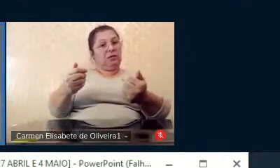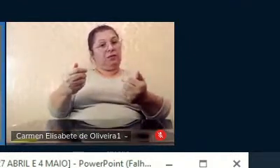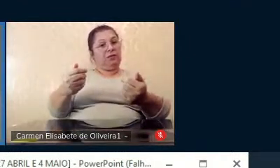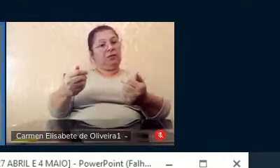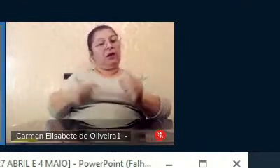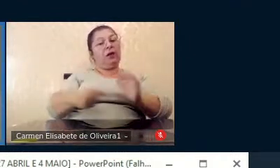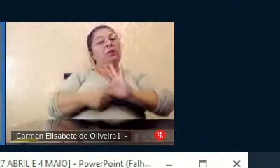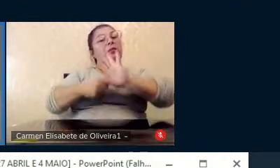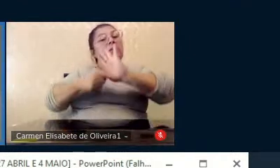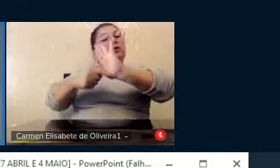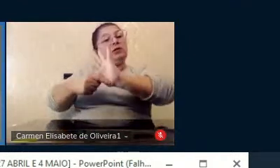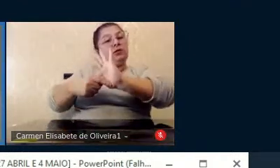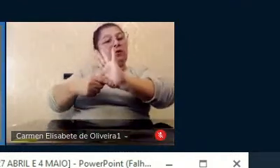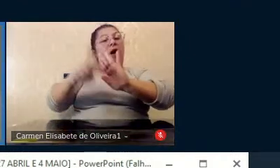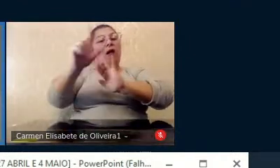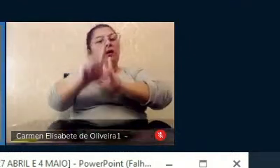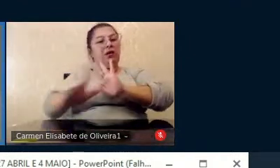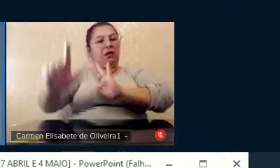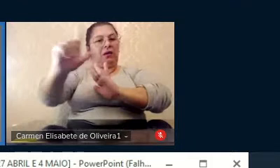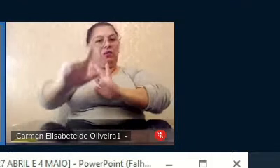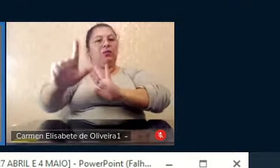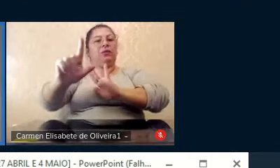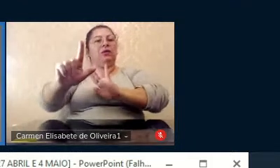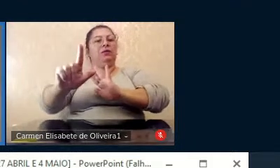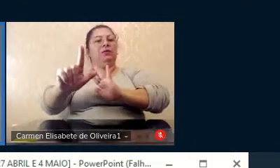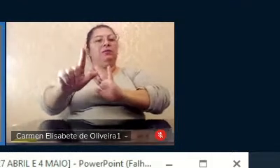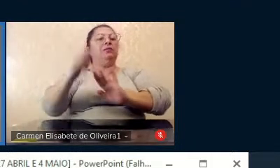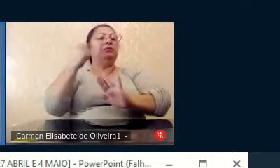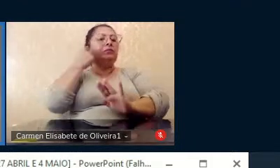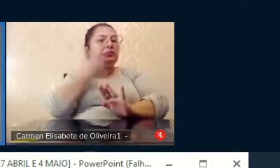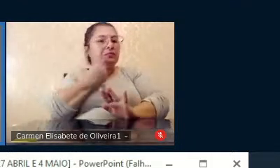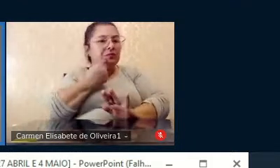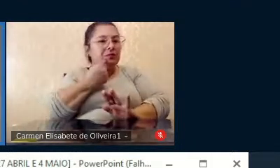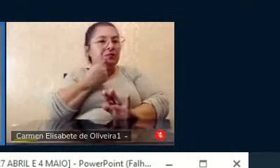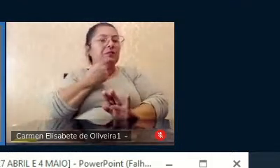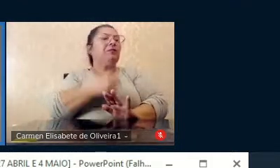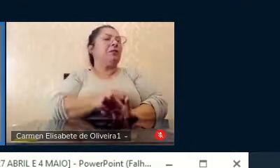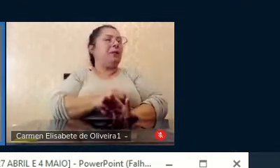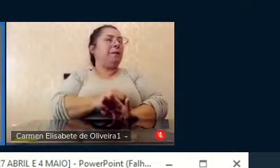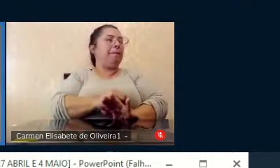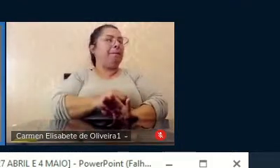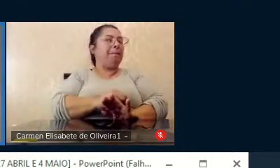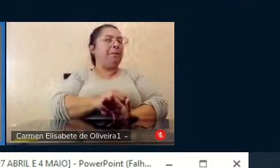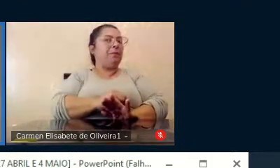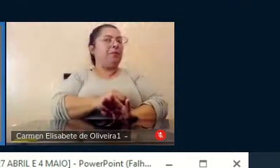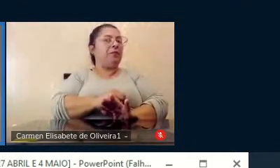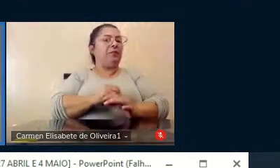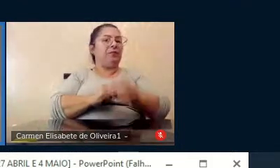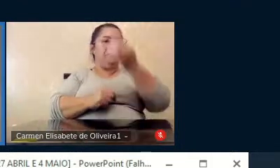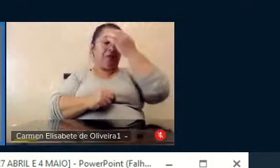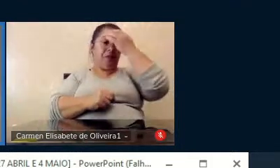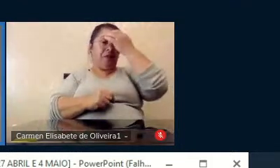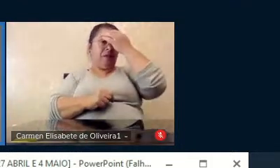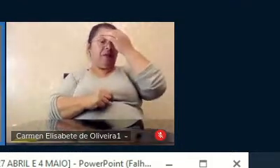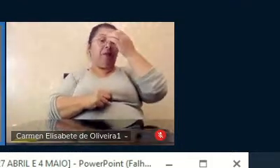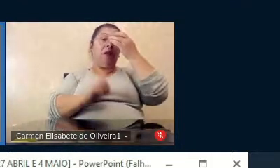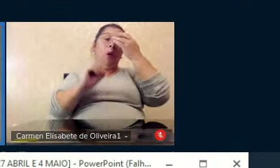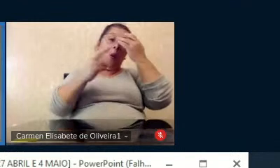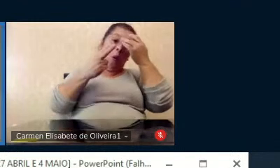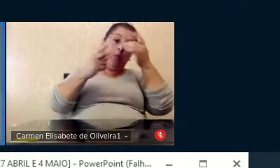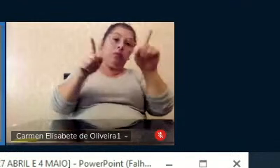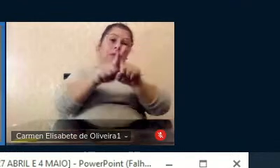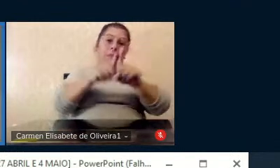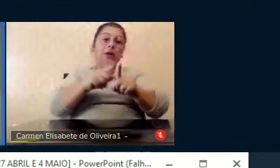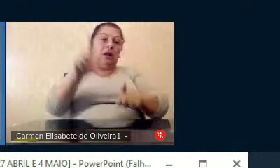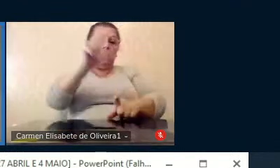o aparecimento da literatura, né, para surdos ali, literatura surda, ou literatura em língua de sinais,